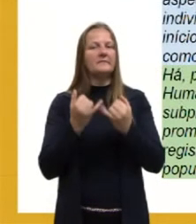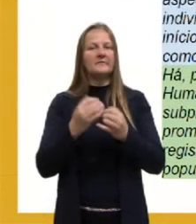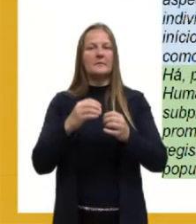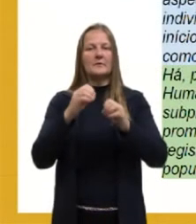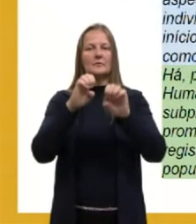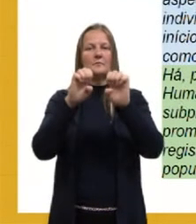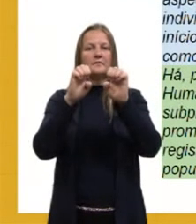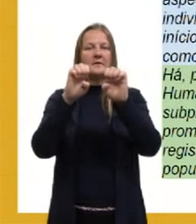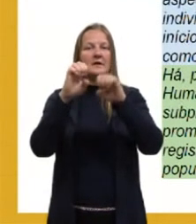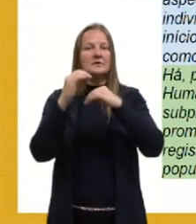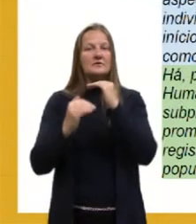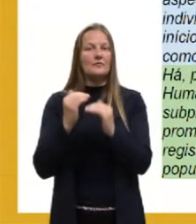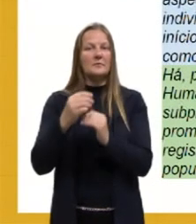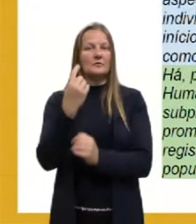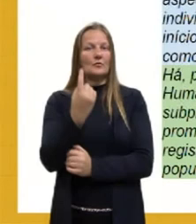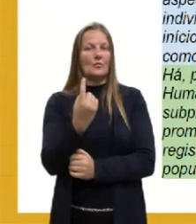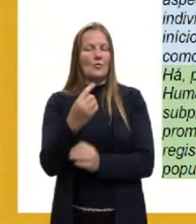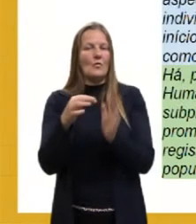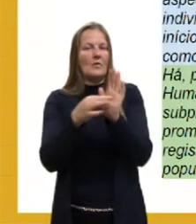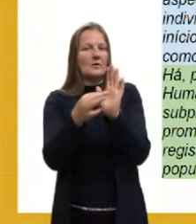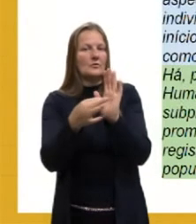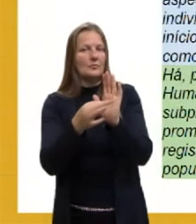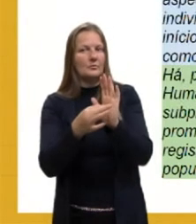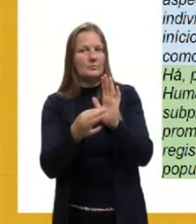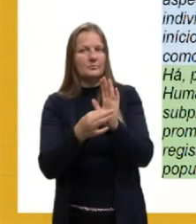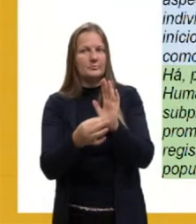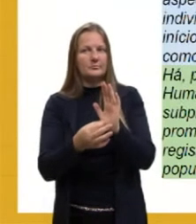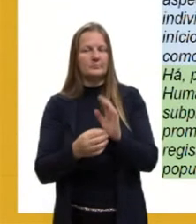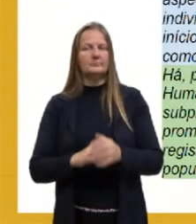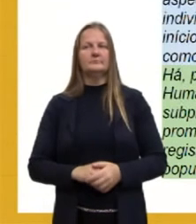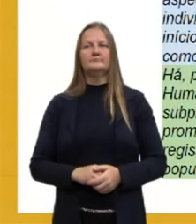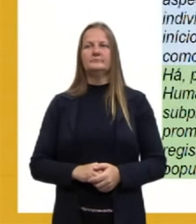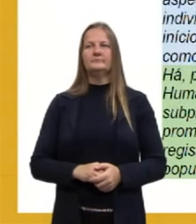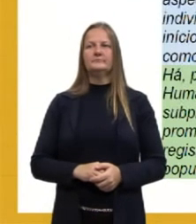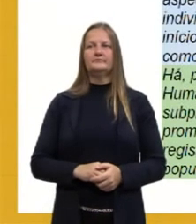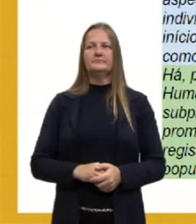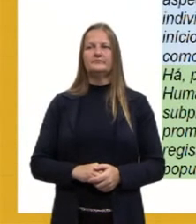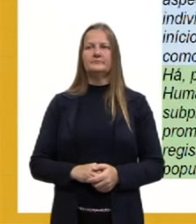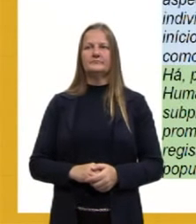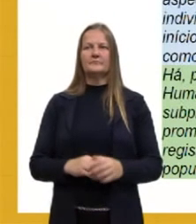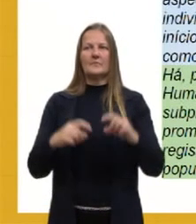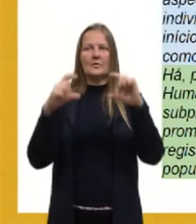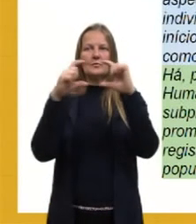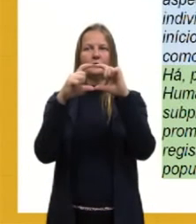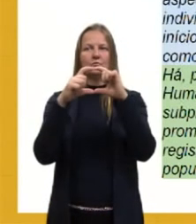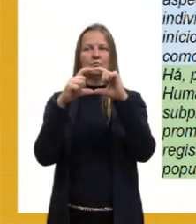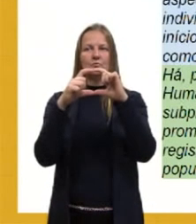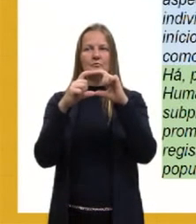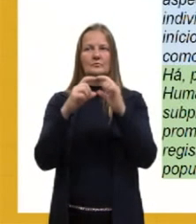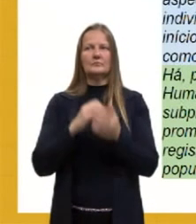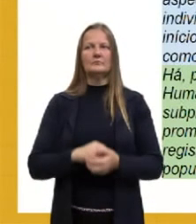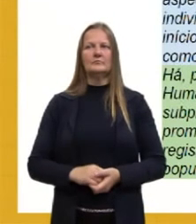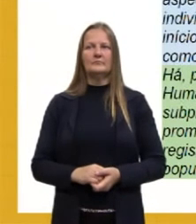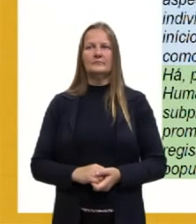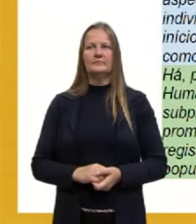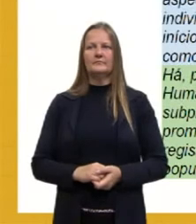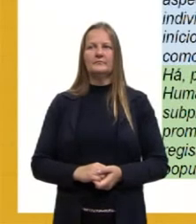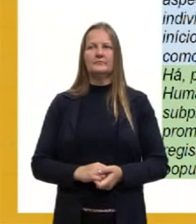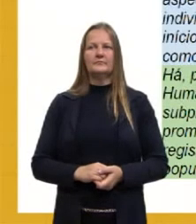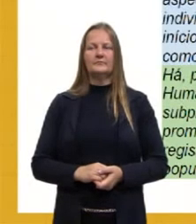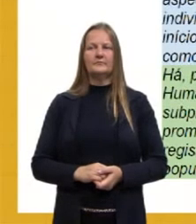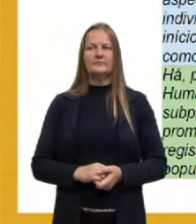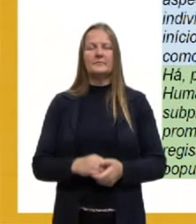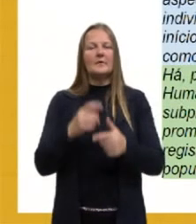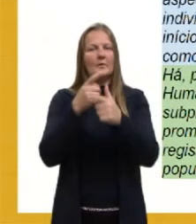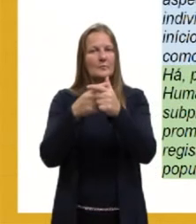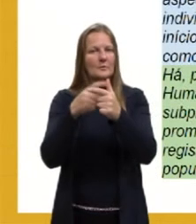o desenvolvimento 1 com argumentação que foi sugerida no período aqui dentro da introdução sou em relação